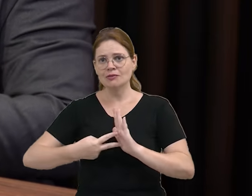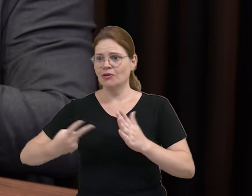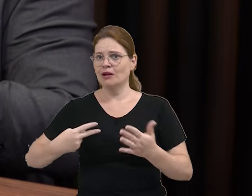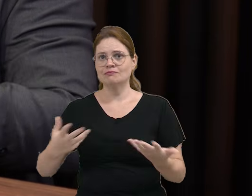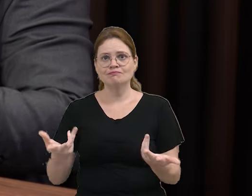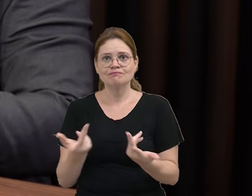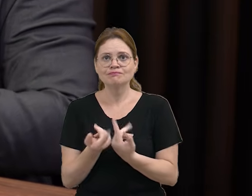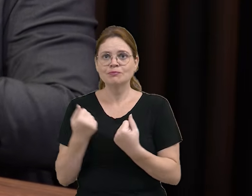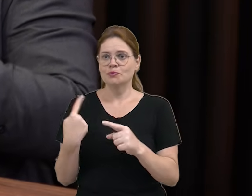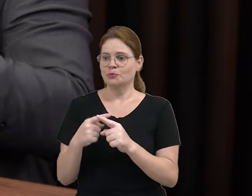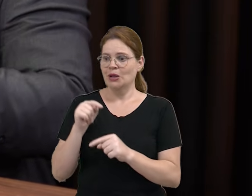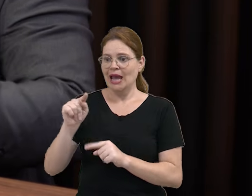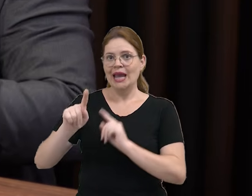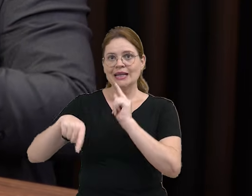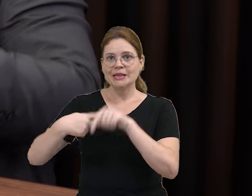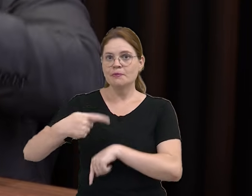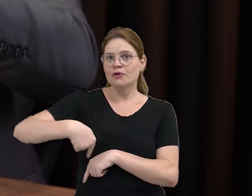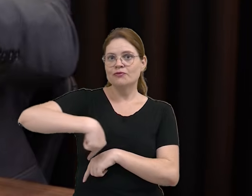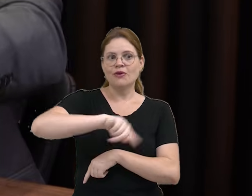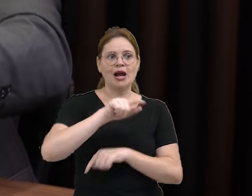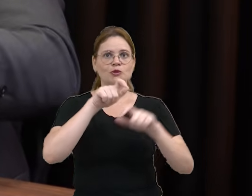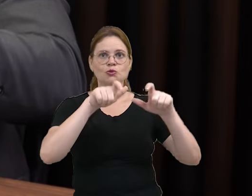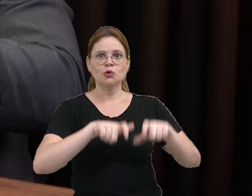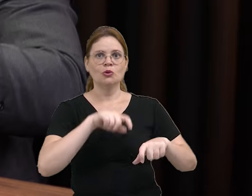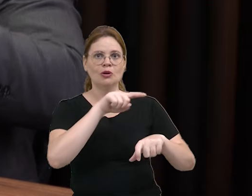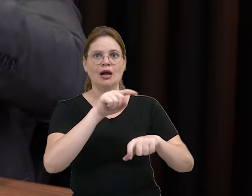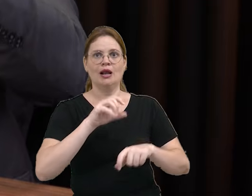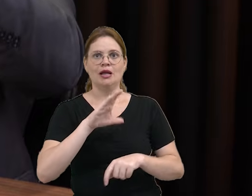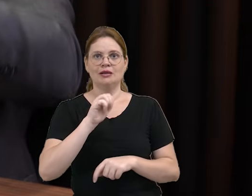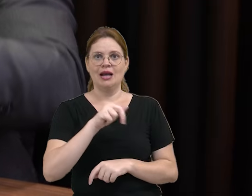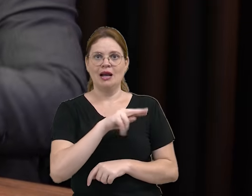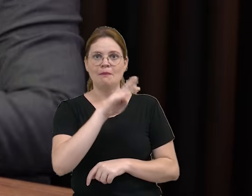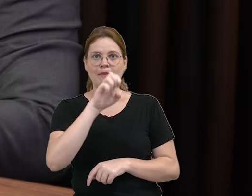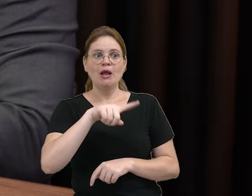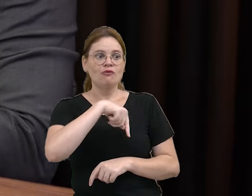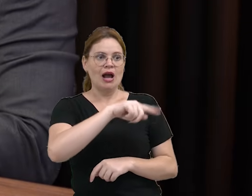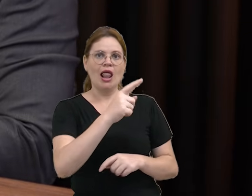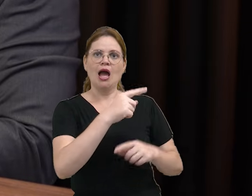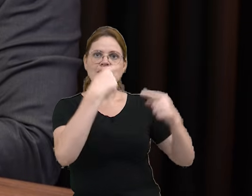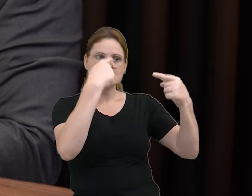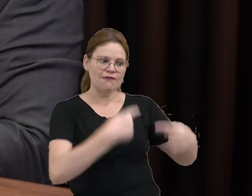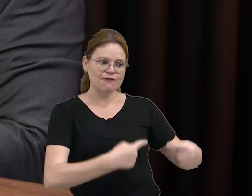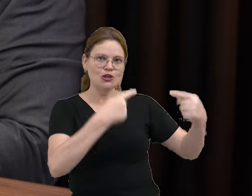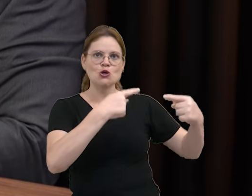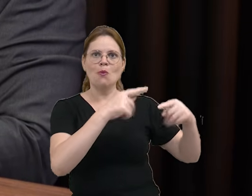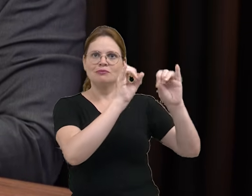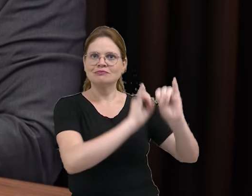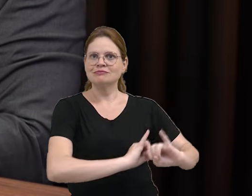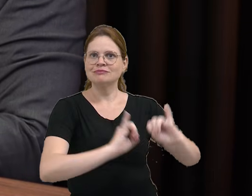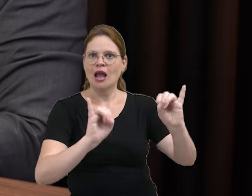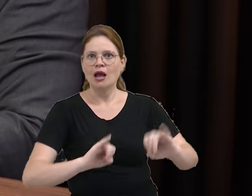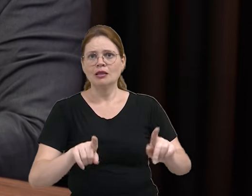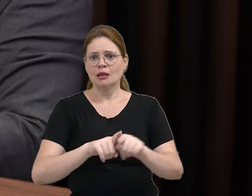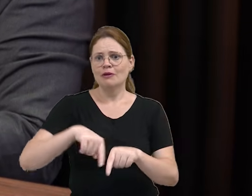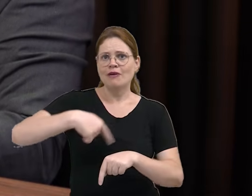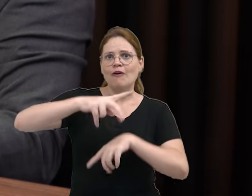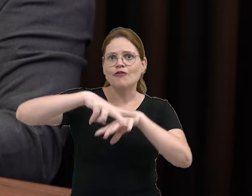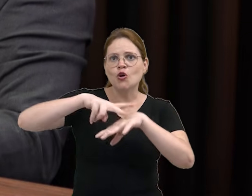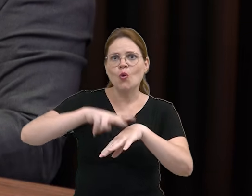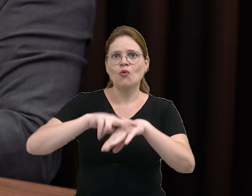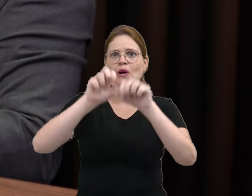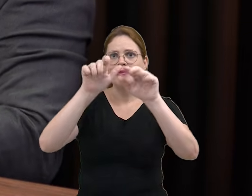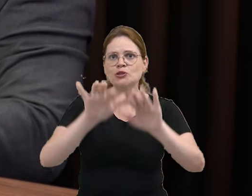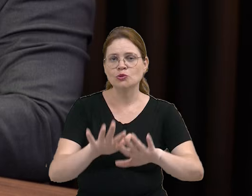começa a operar a viúva de Sarepta, ele sobe no Carmelo para fazer o desafio. E aí você